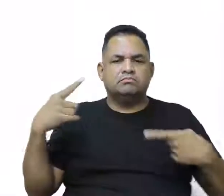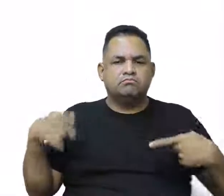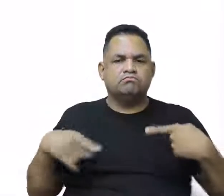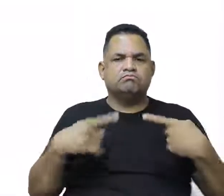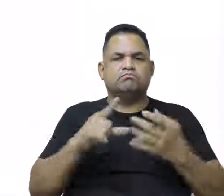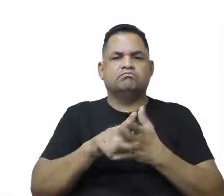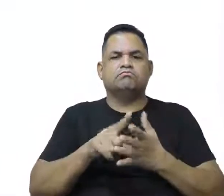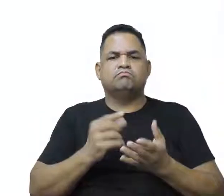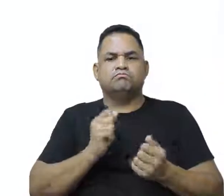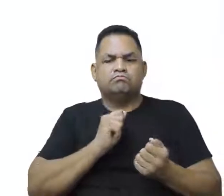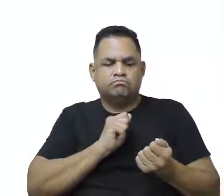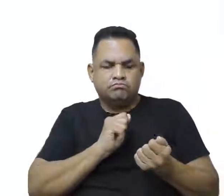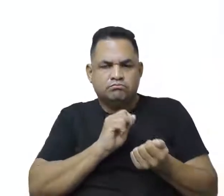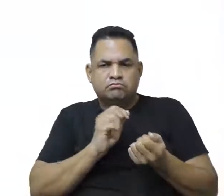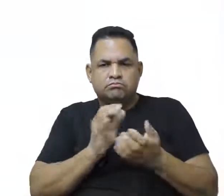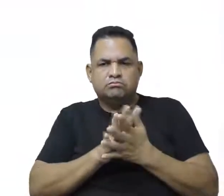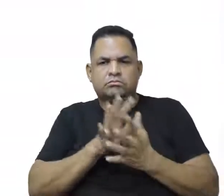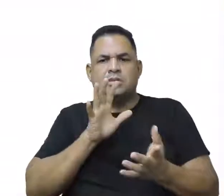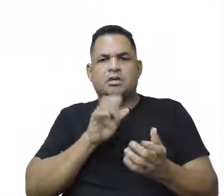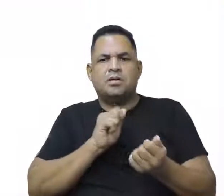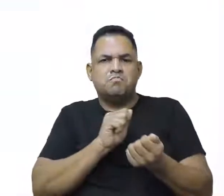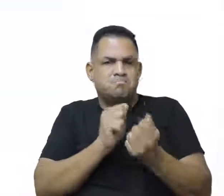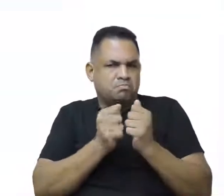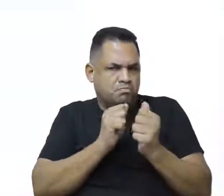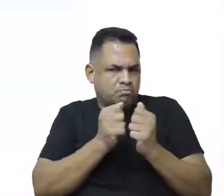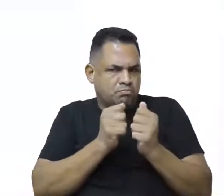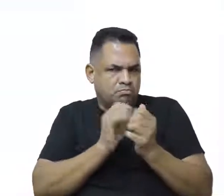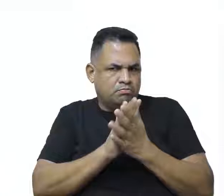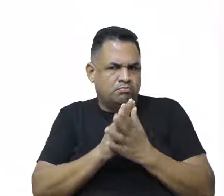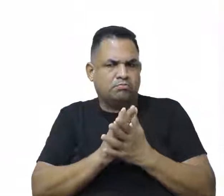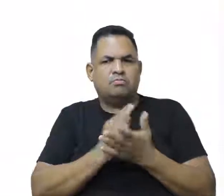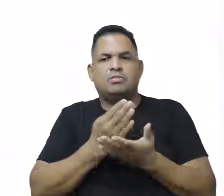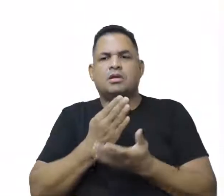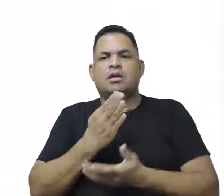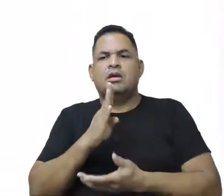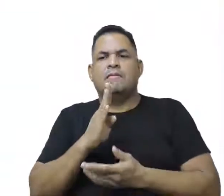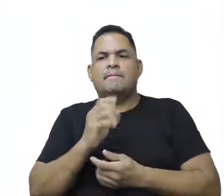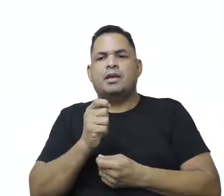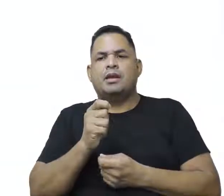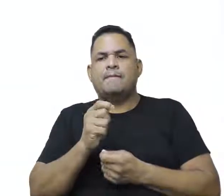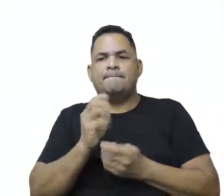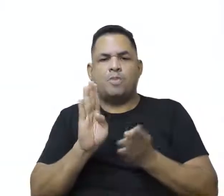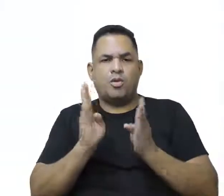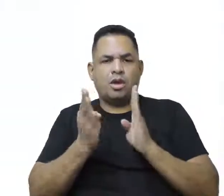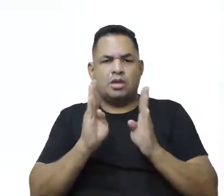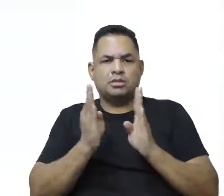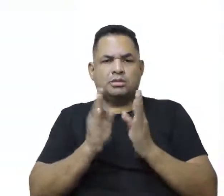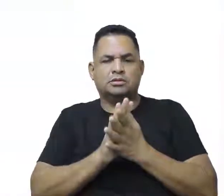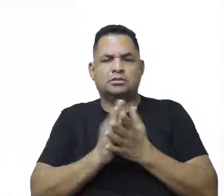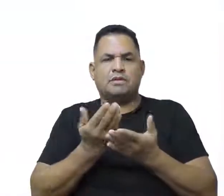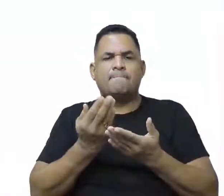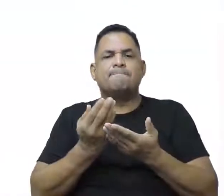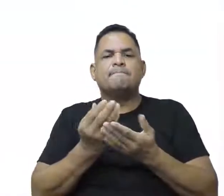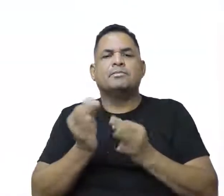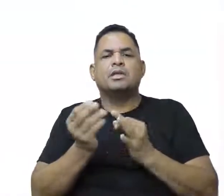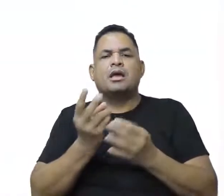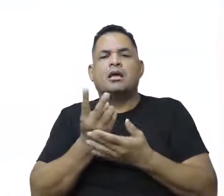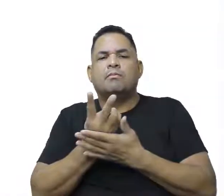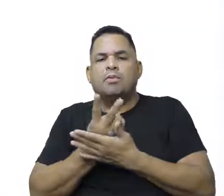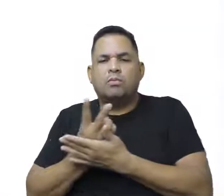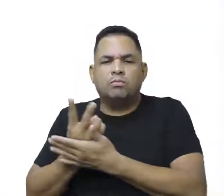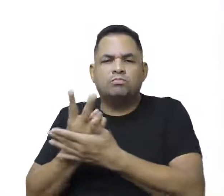atuante manipulada pela burguesia, que procura camuflar as contradições e os conflitos